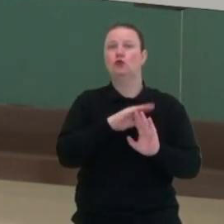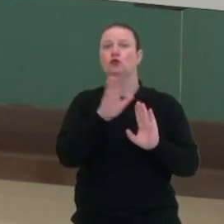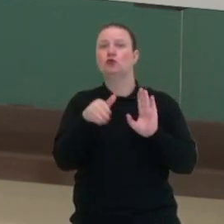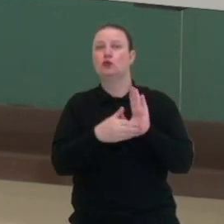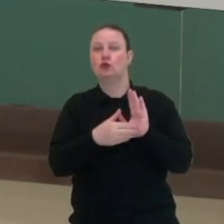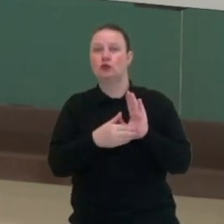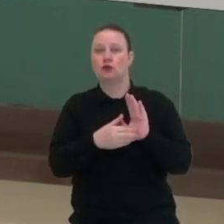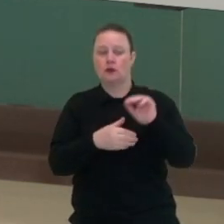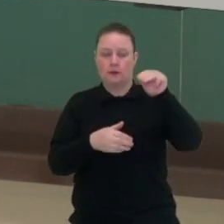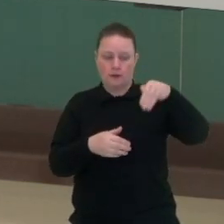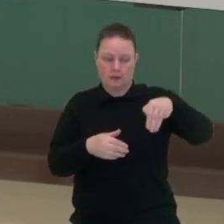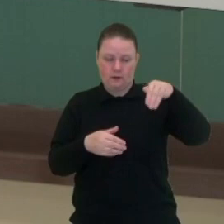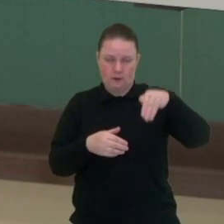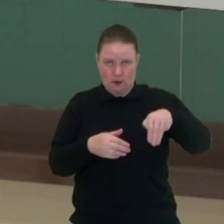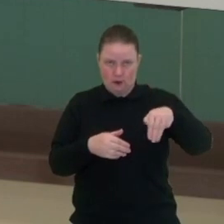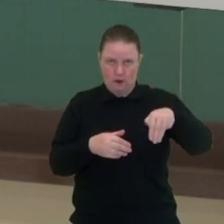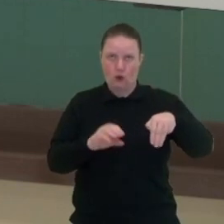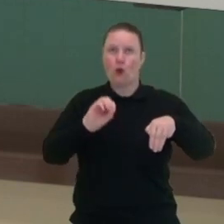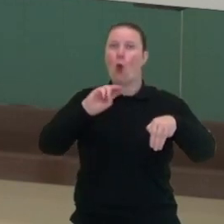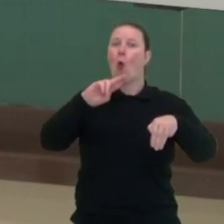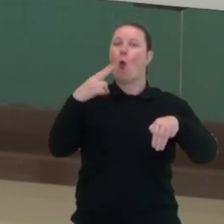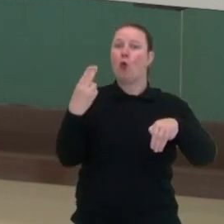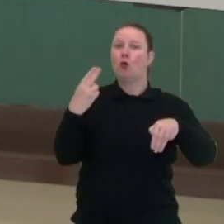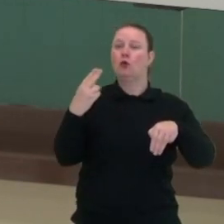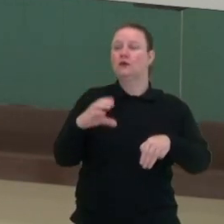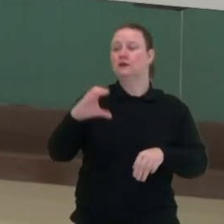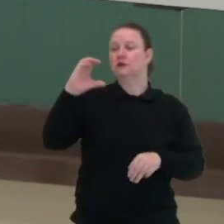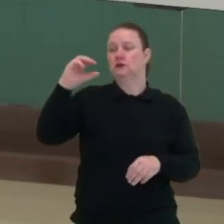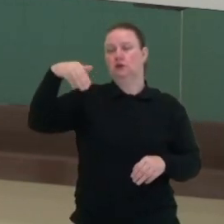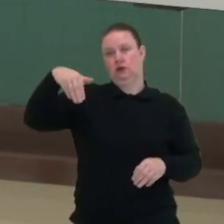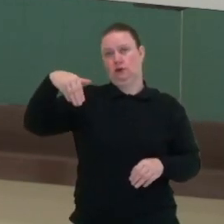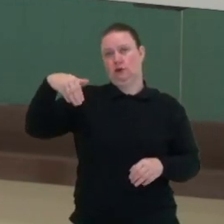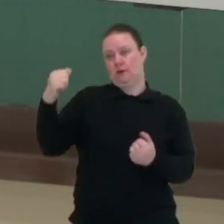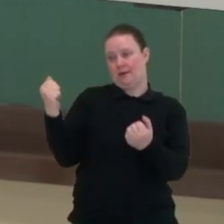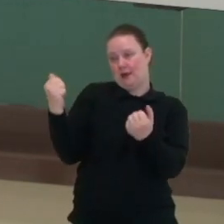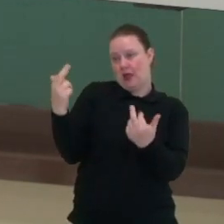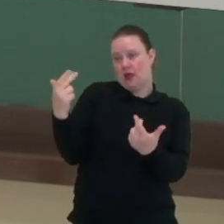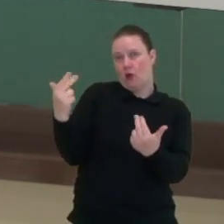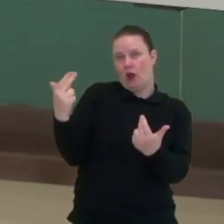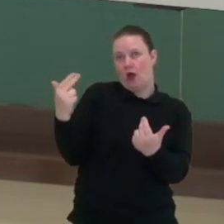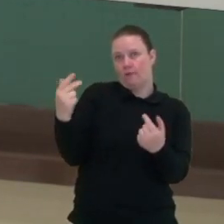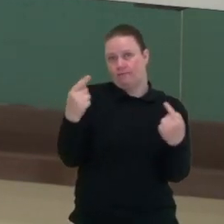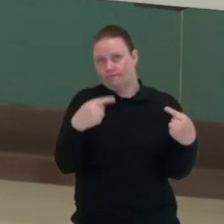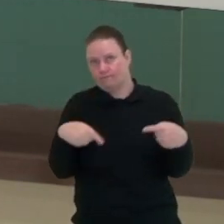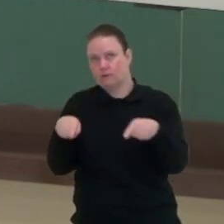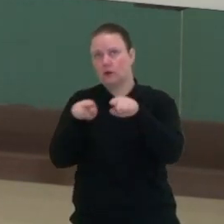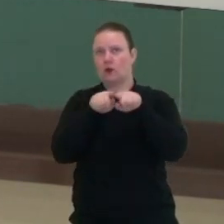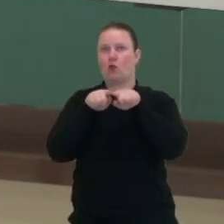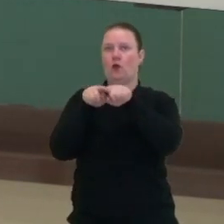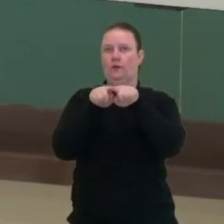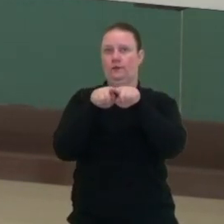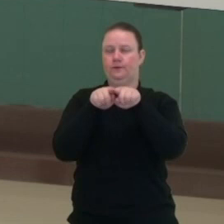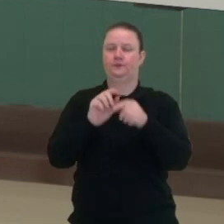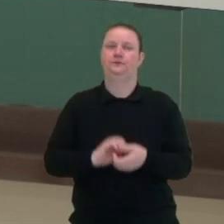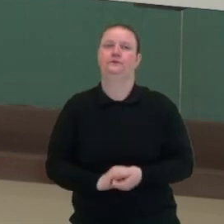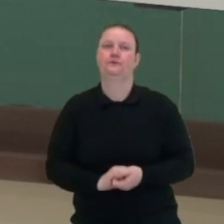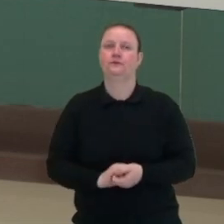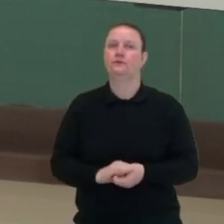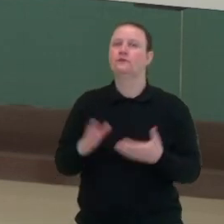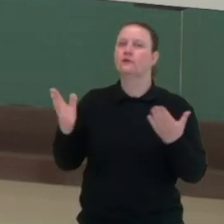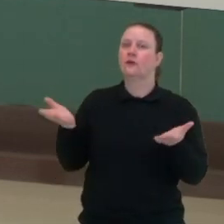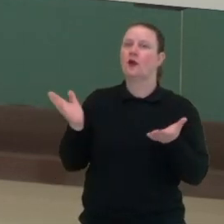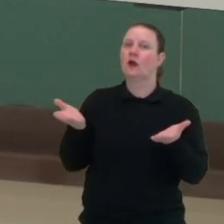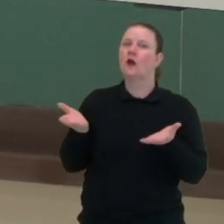para metro, ou você vai transformar tudo em centímetros. Só que nesse caso, o exercício ele